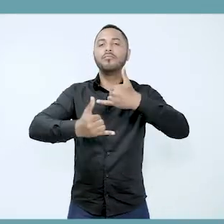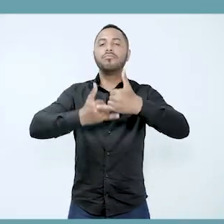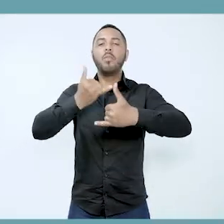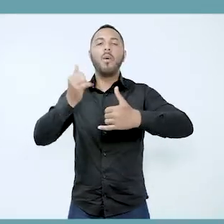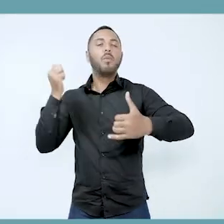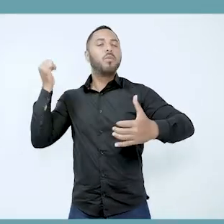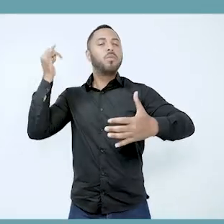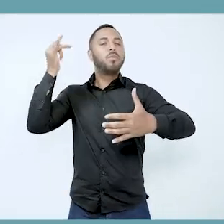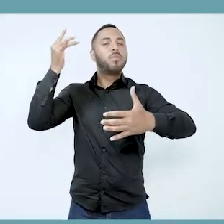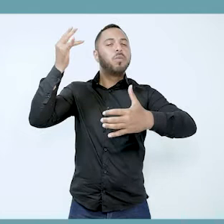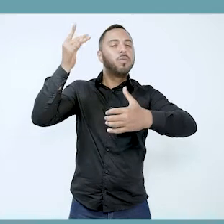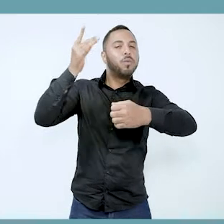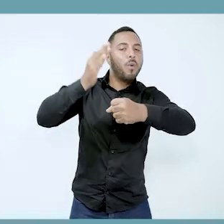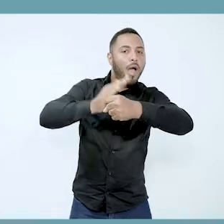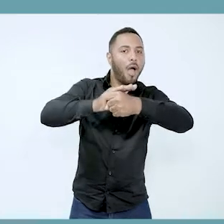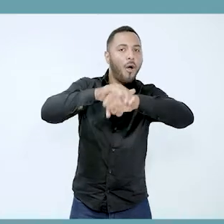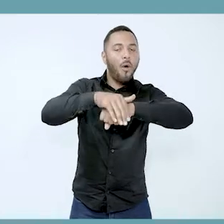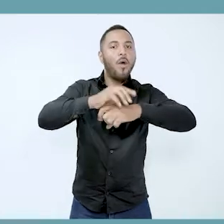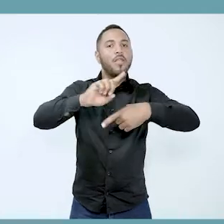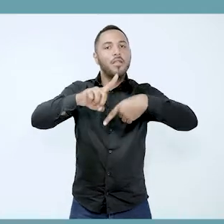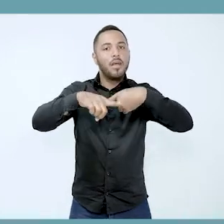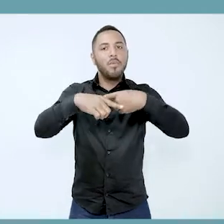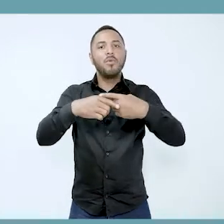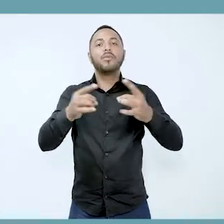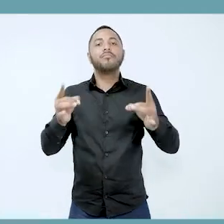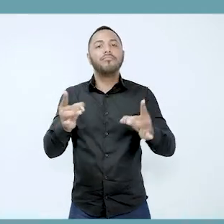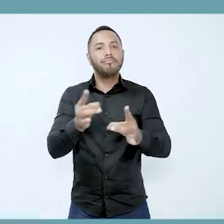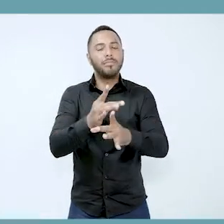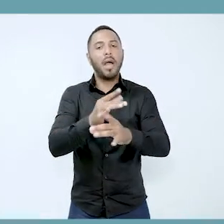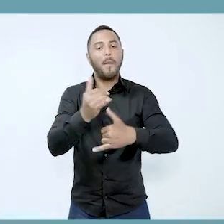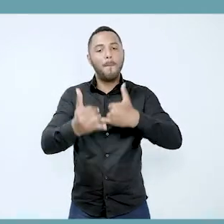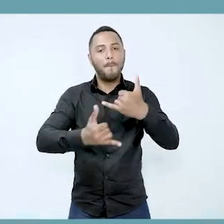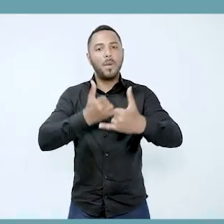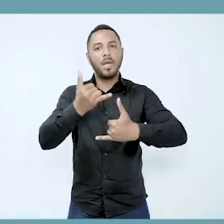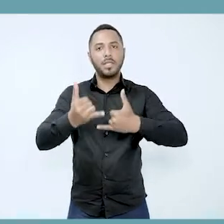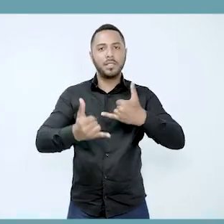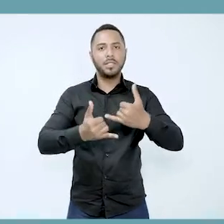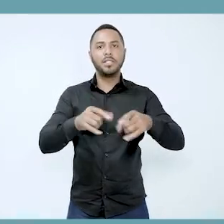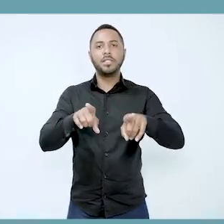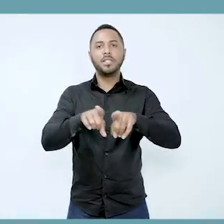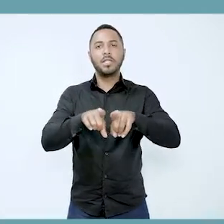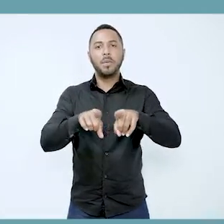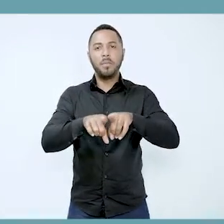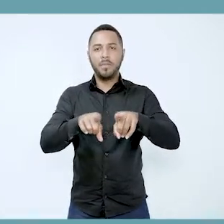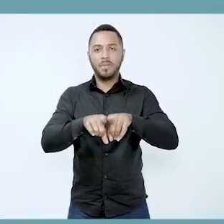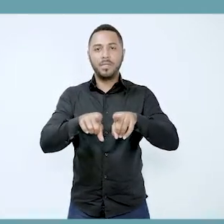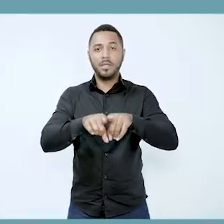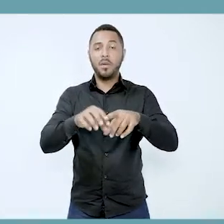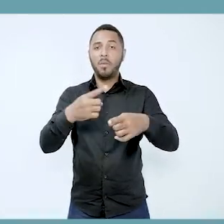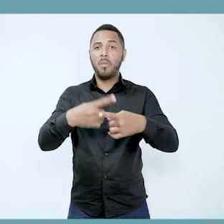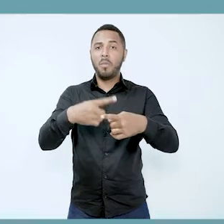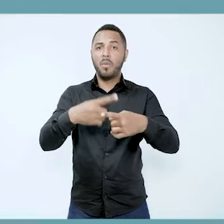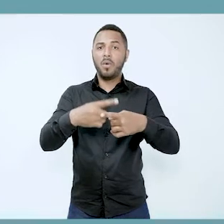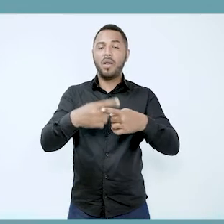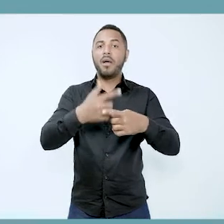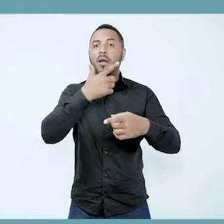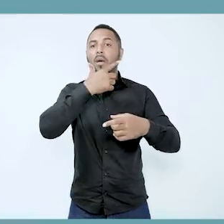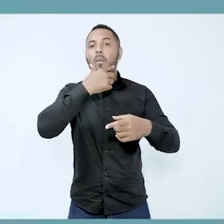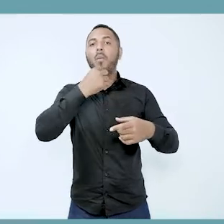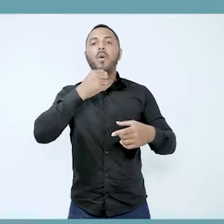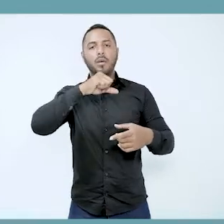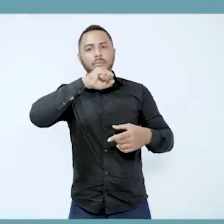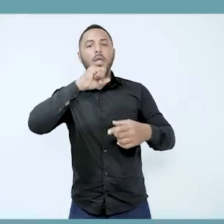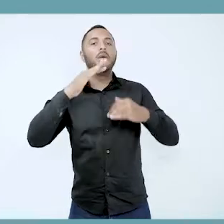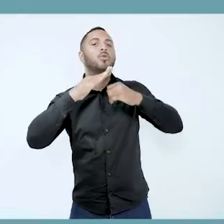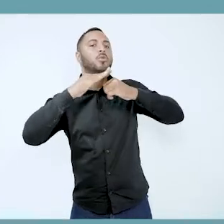prolongavam até a noitinha, parando-se apenas quando não havia mais sol e quando não podíamos mais ignorar os gritos